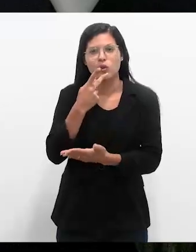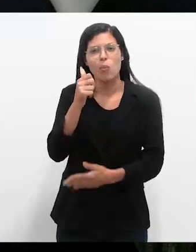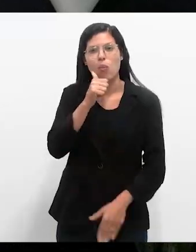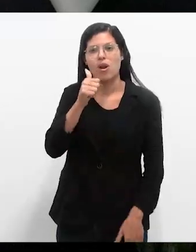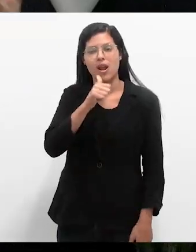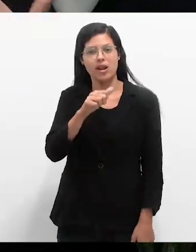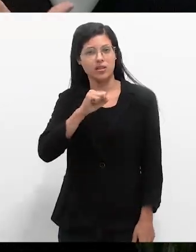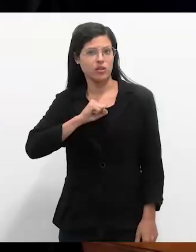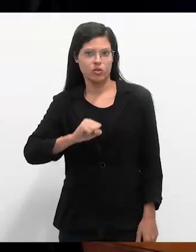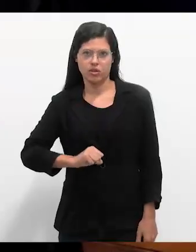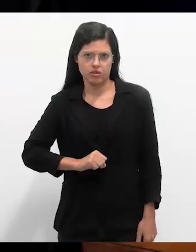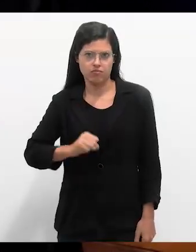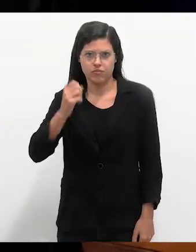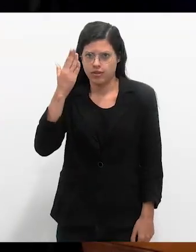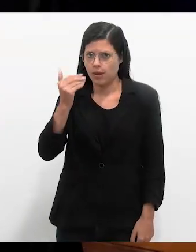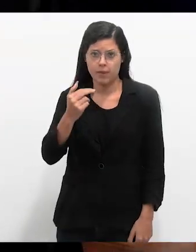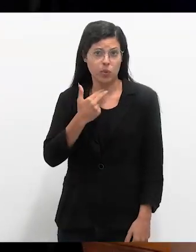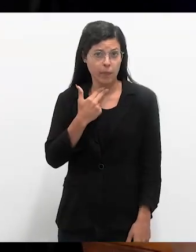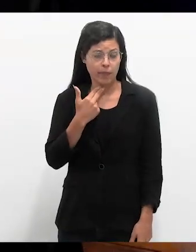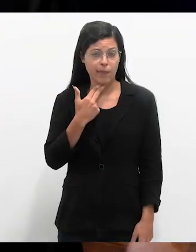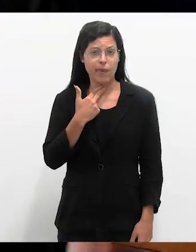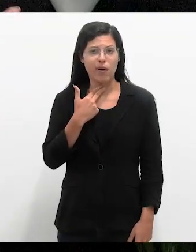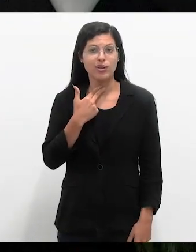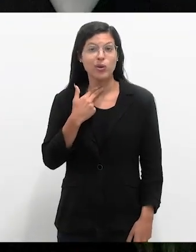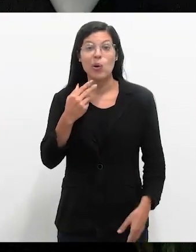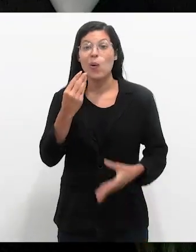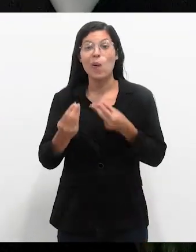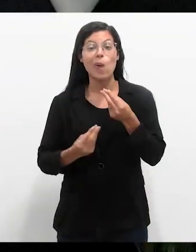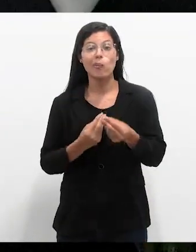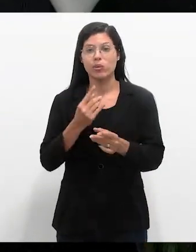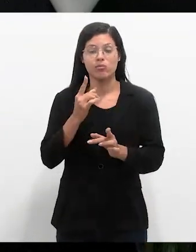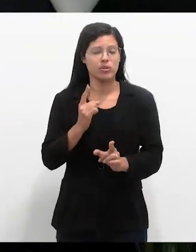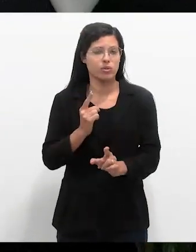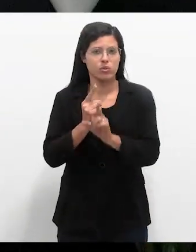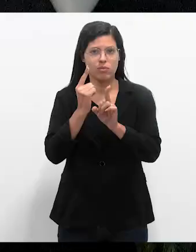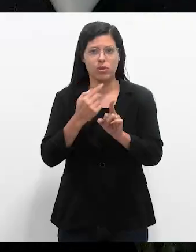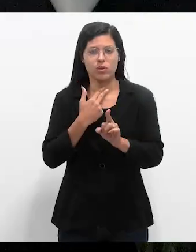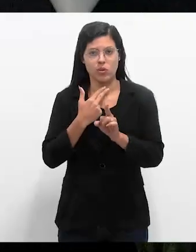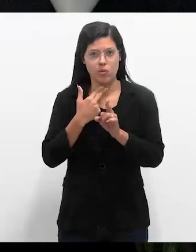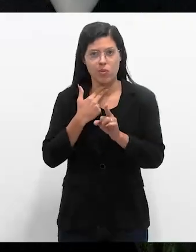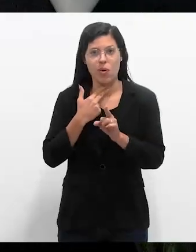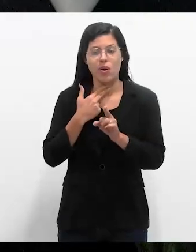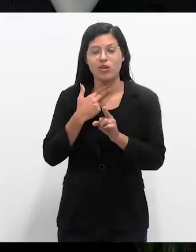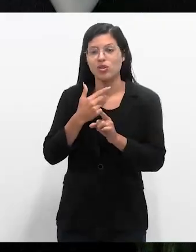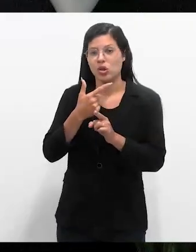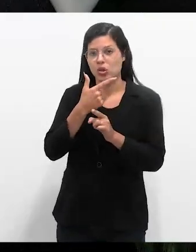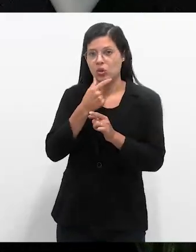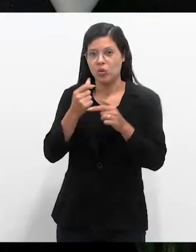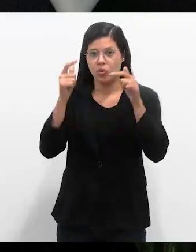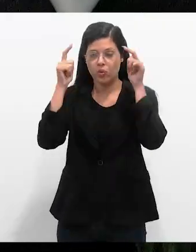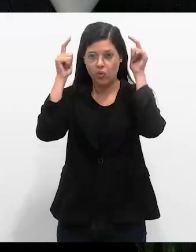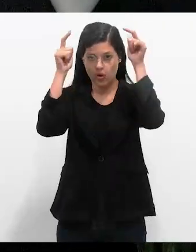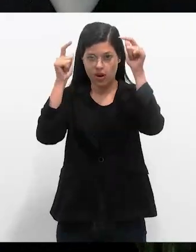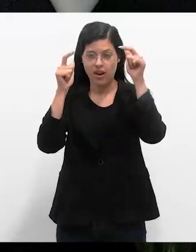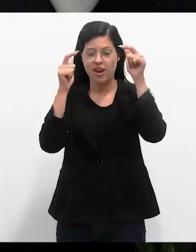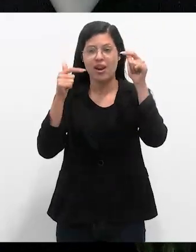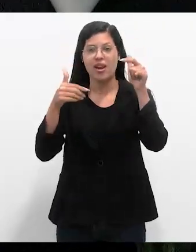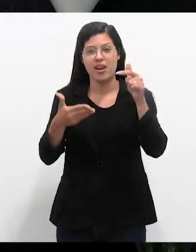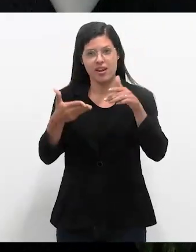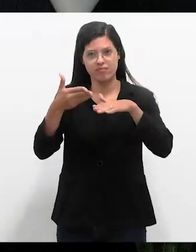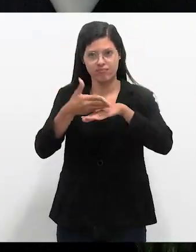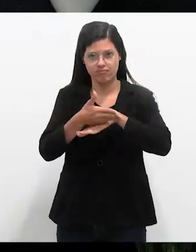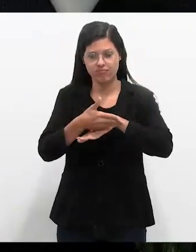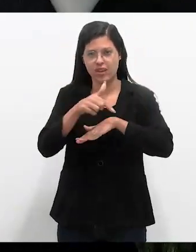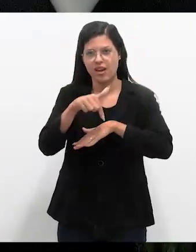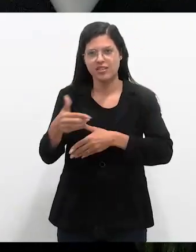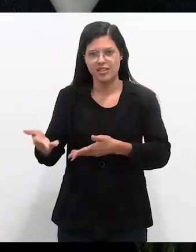quando a gente sabe que não pode. Como é que eu fiquei sabendo que não pode? Através do Rei de Fé, quando eu o recebi aqui